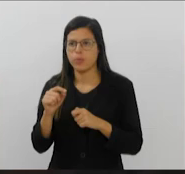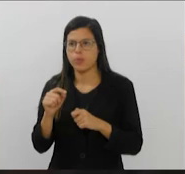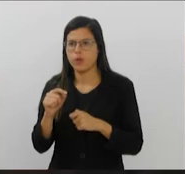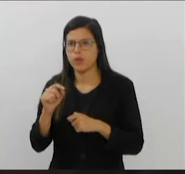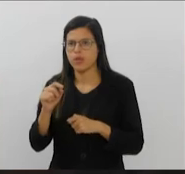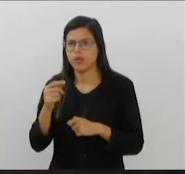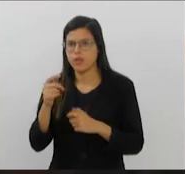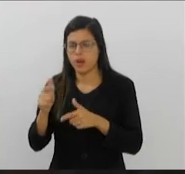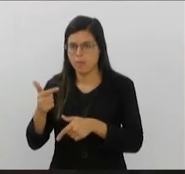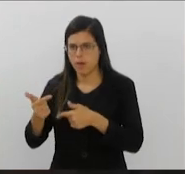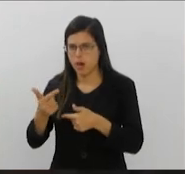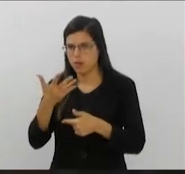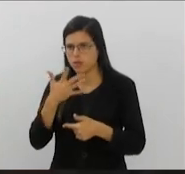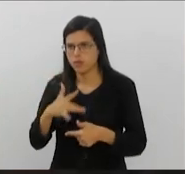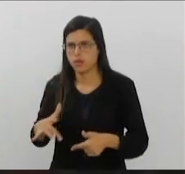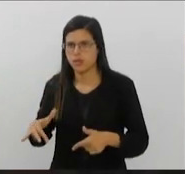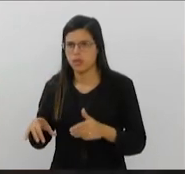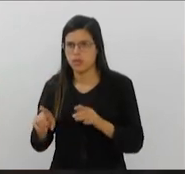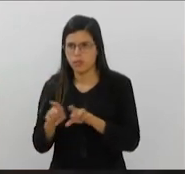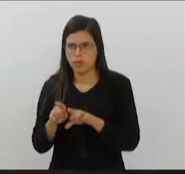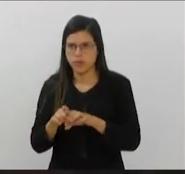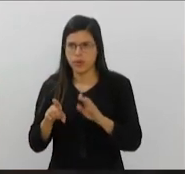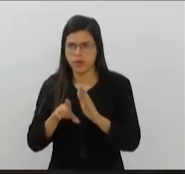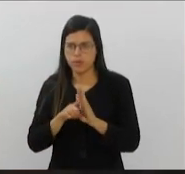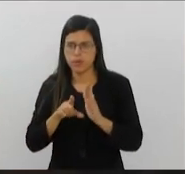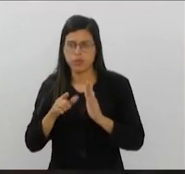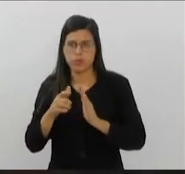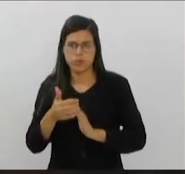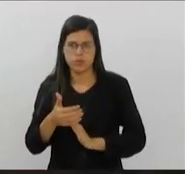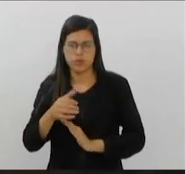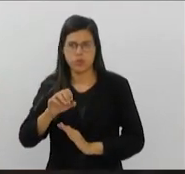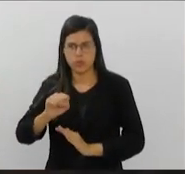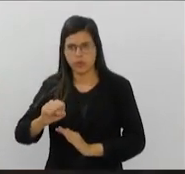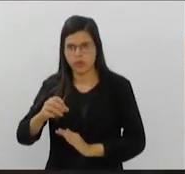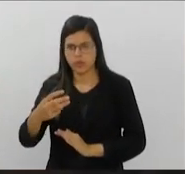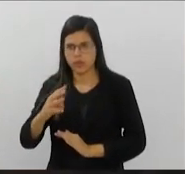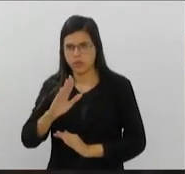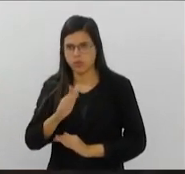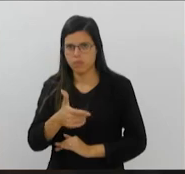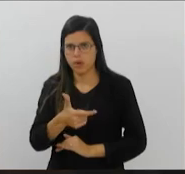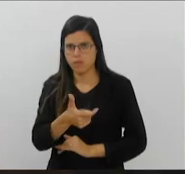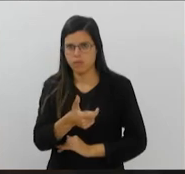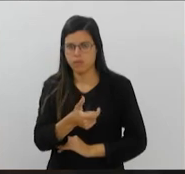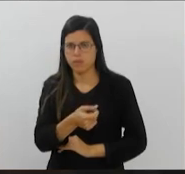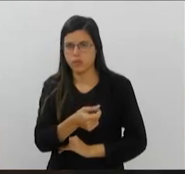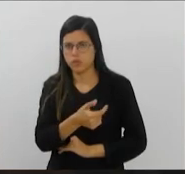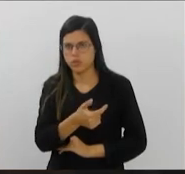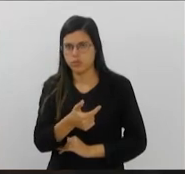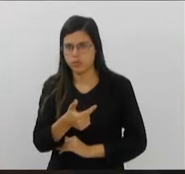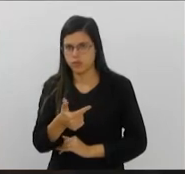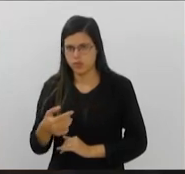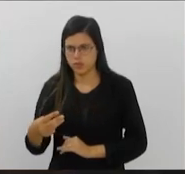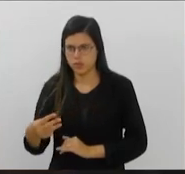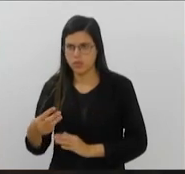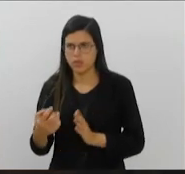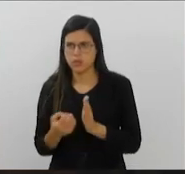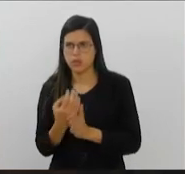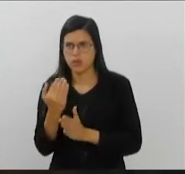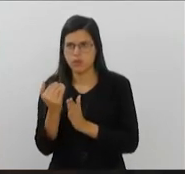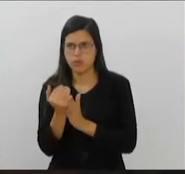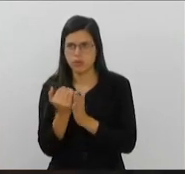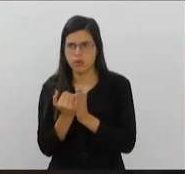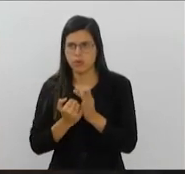Também da Lei 10.183, de 2023, que cria o Programa Estadual